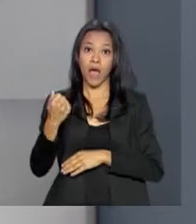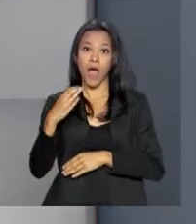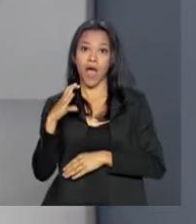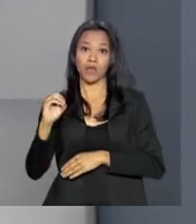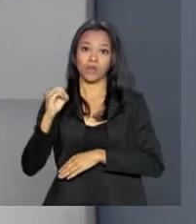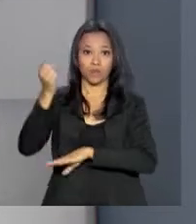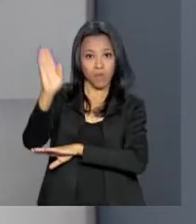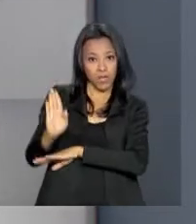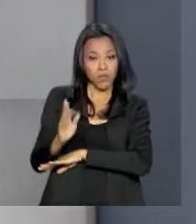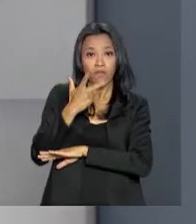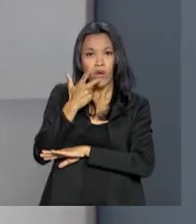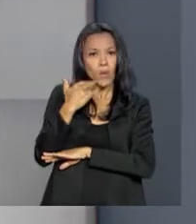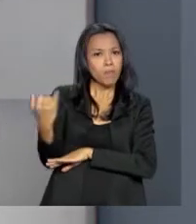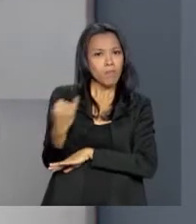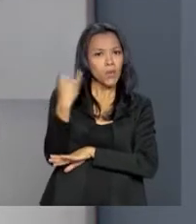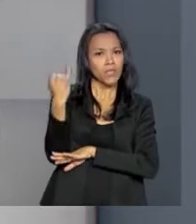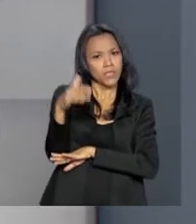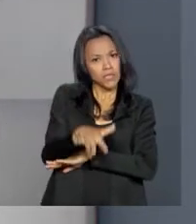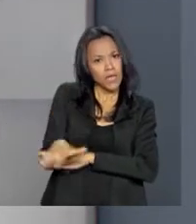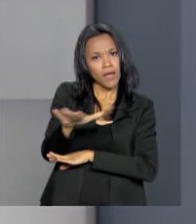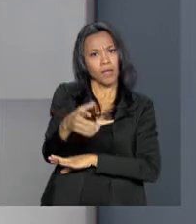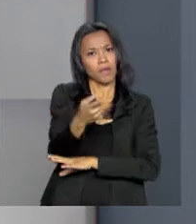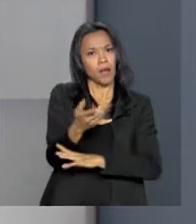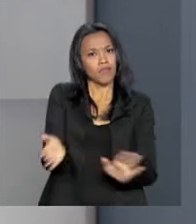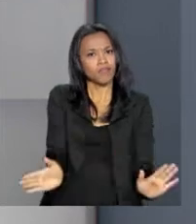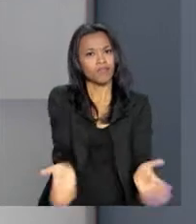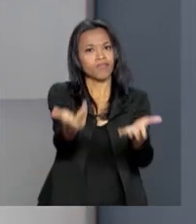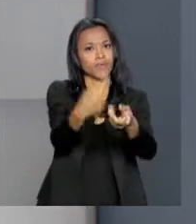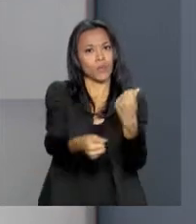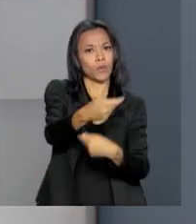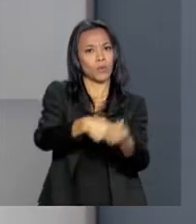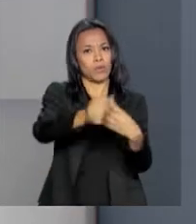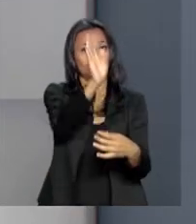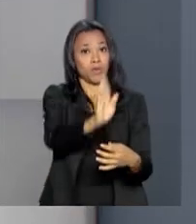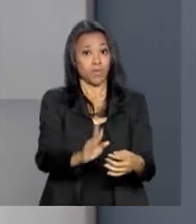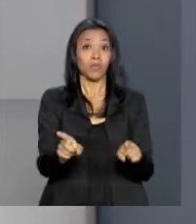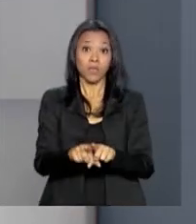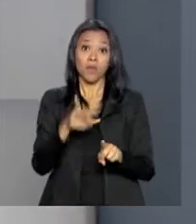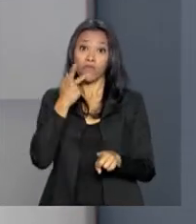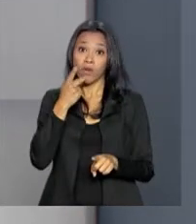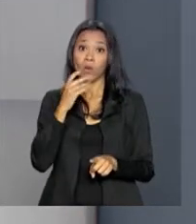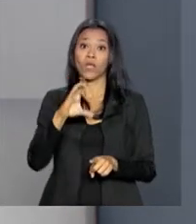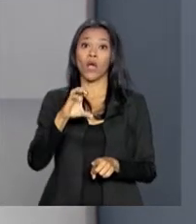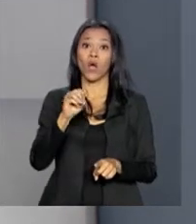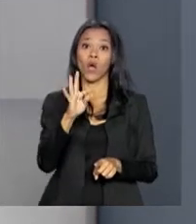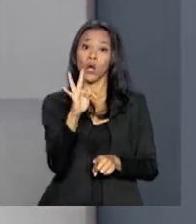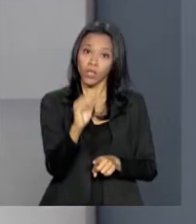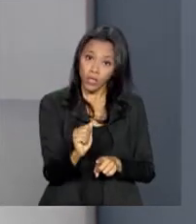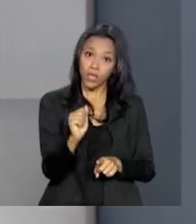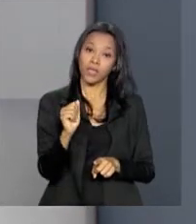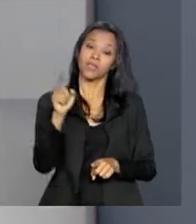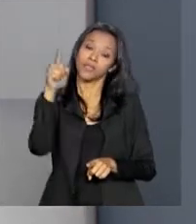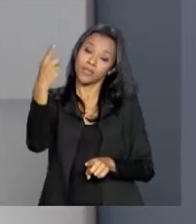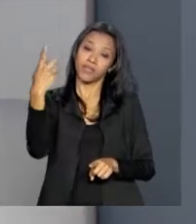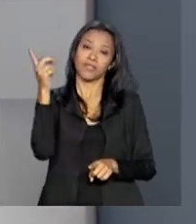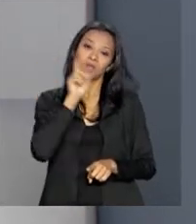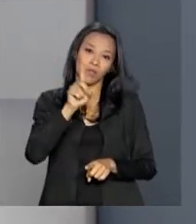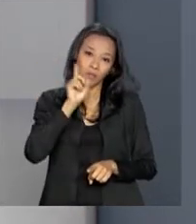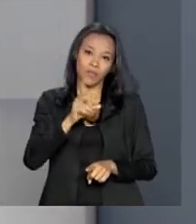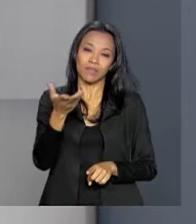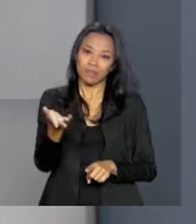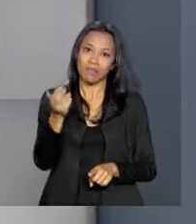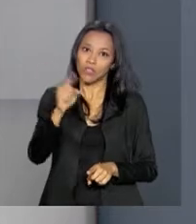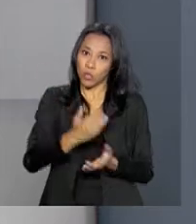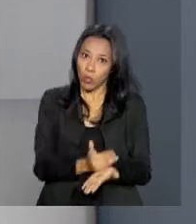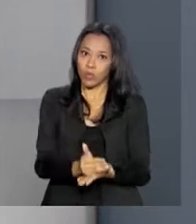importância do setor para a economia brasileira também comentou sobre a quota das exportações para os estados unidos que passou a valer